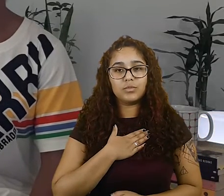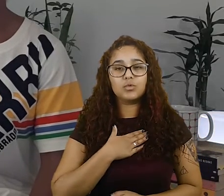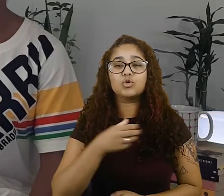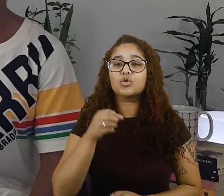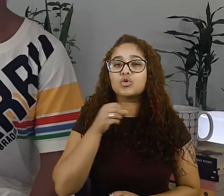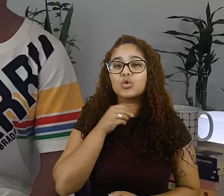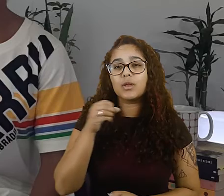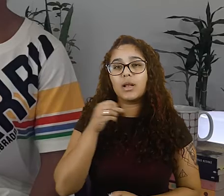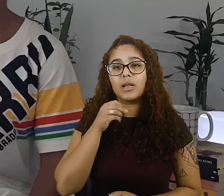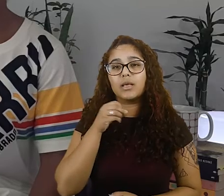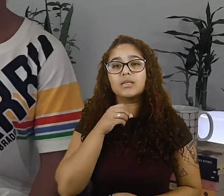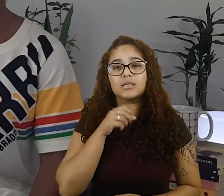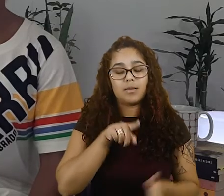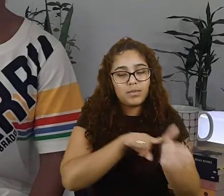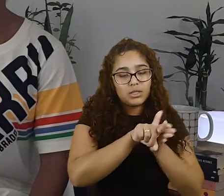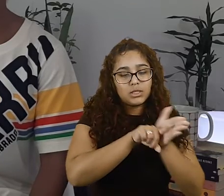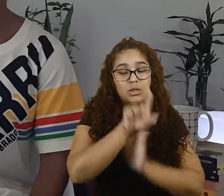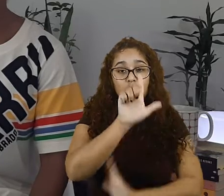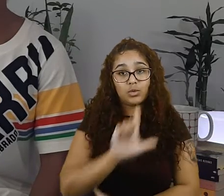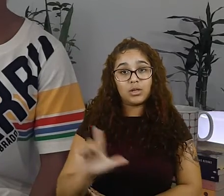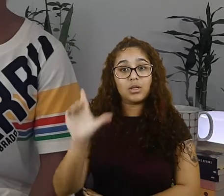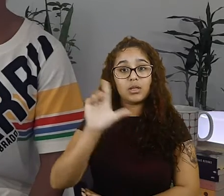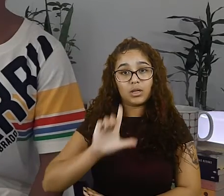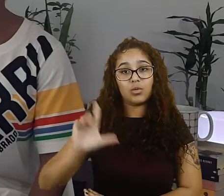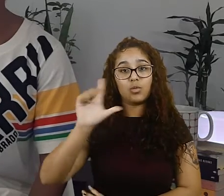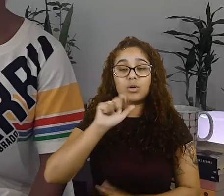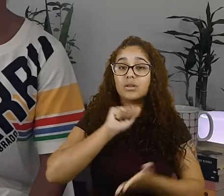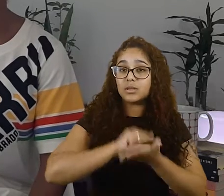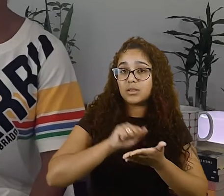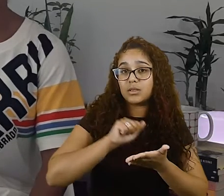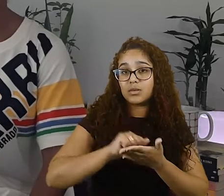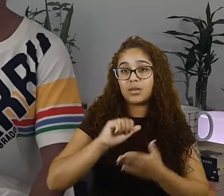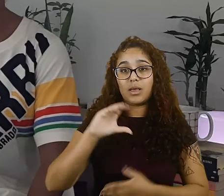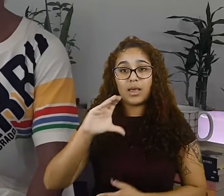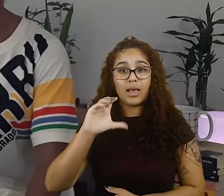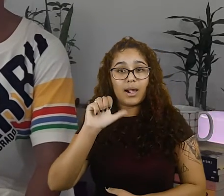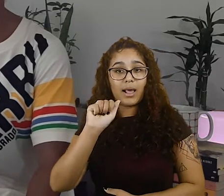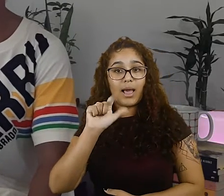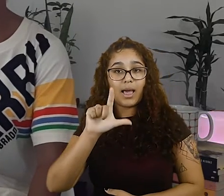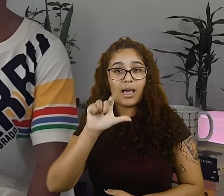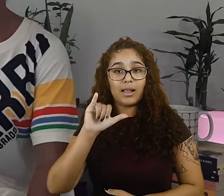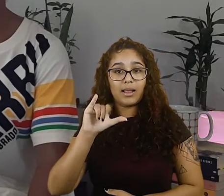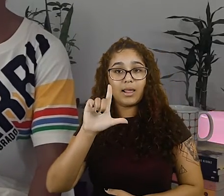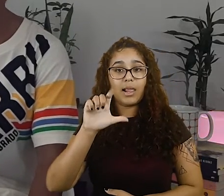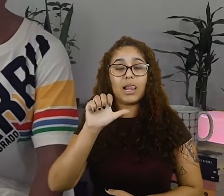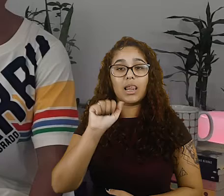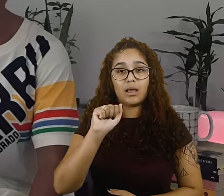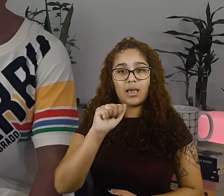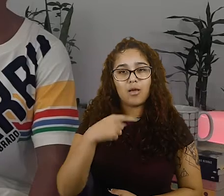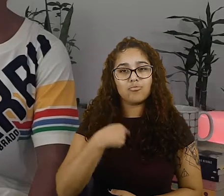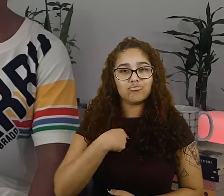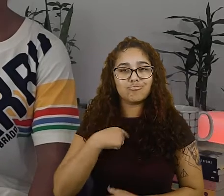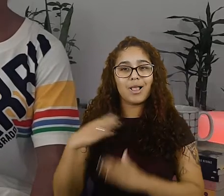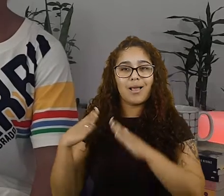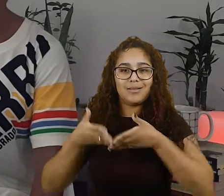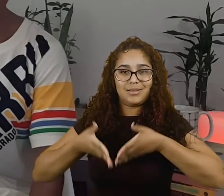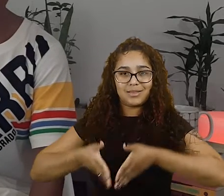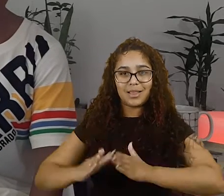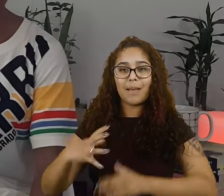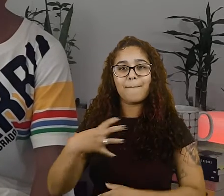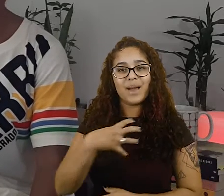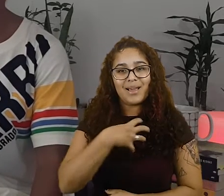conhece, eu sou a jornalista, pesquisadora em literatura e escritora Kalila das Mercês.